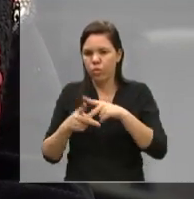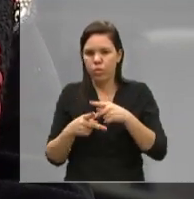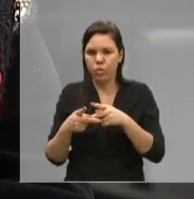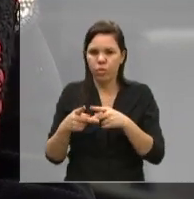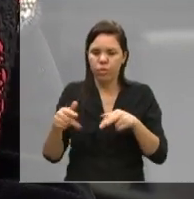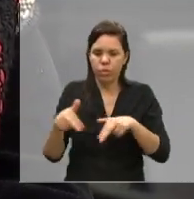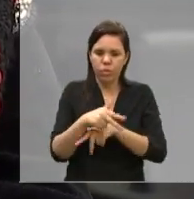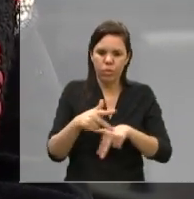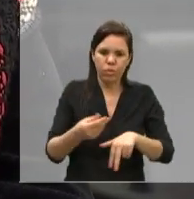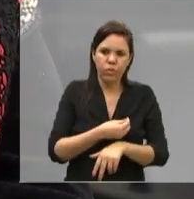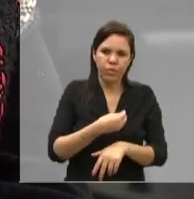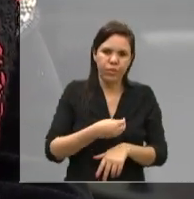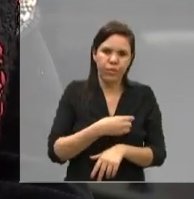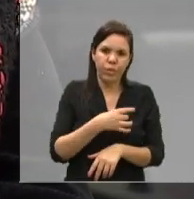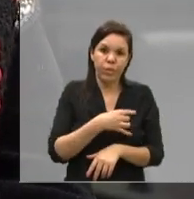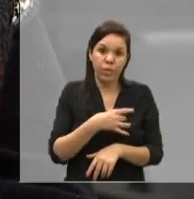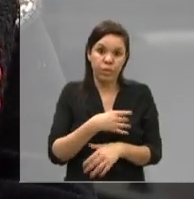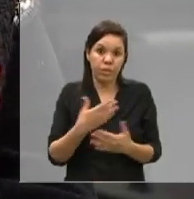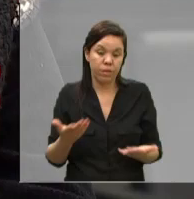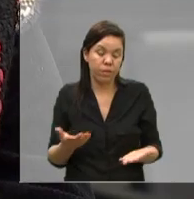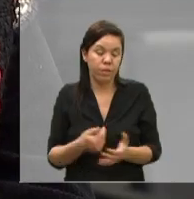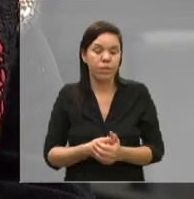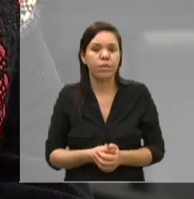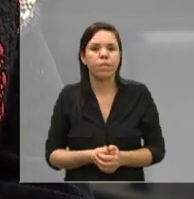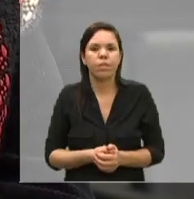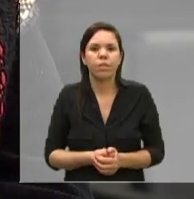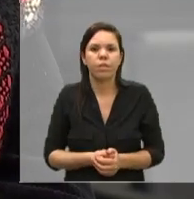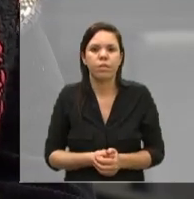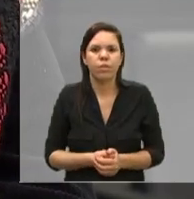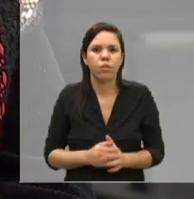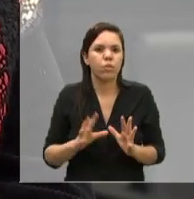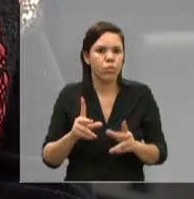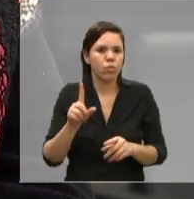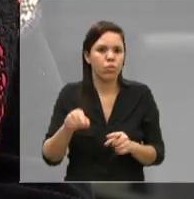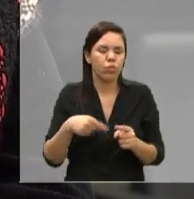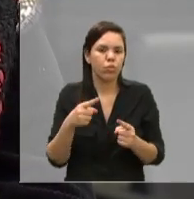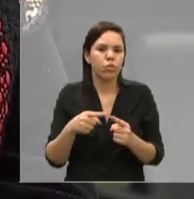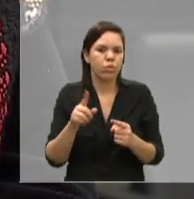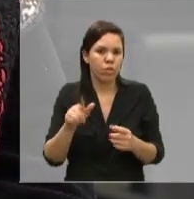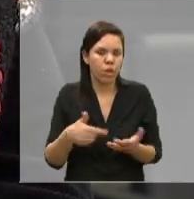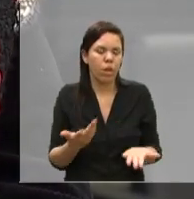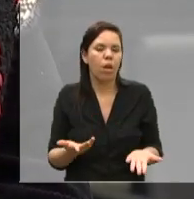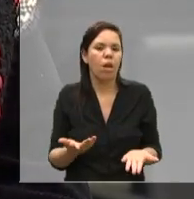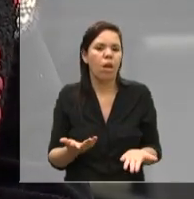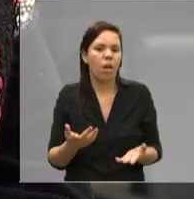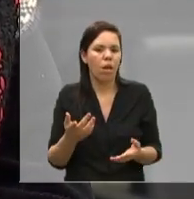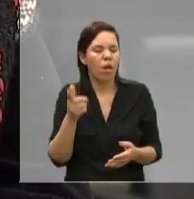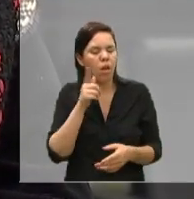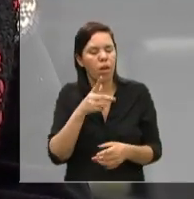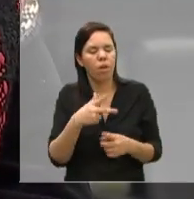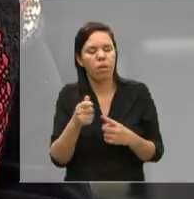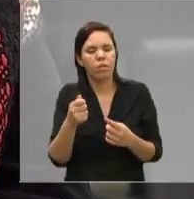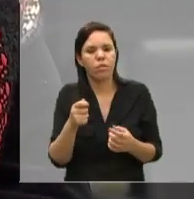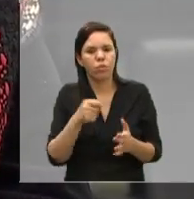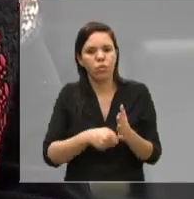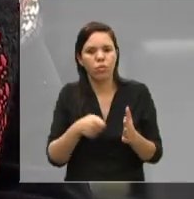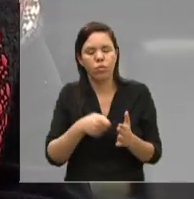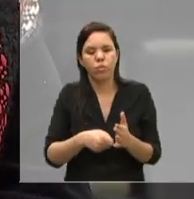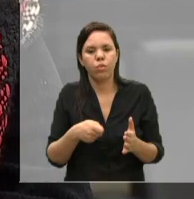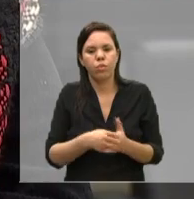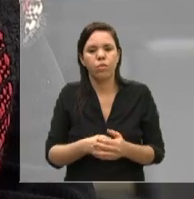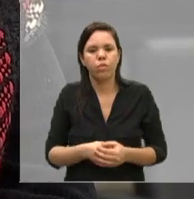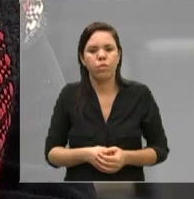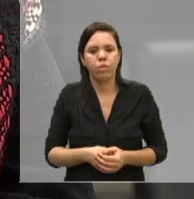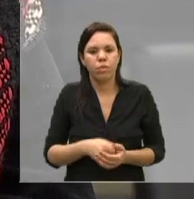com medo, é a conquista, enfim, tudo isso é objeto de conquista e é luta, né? Não tem... Uma luta